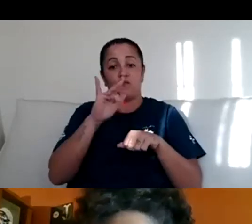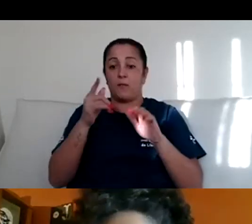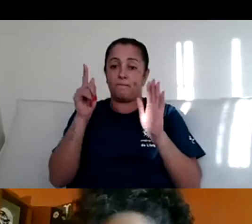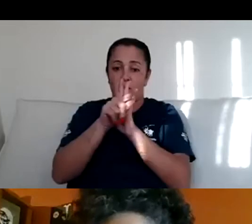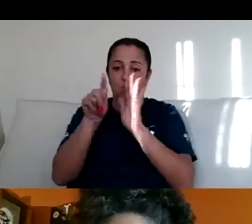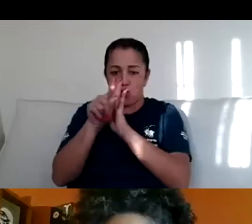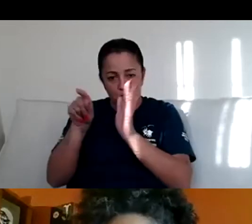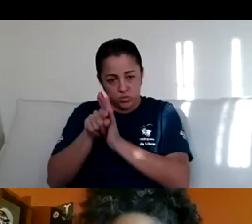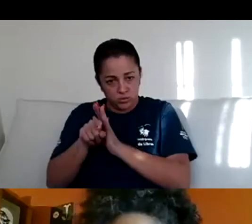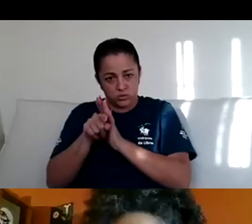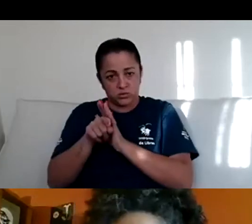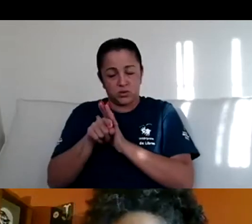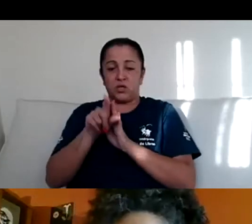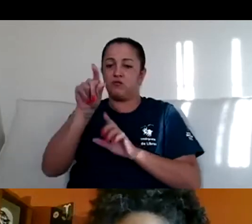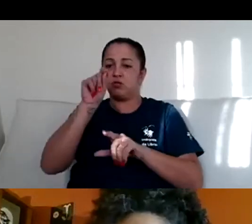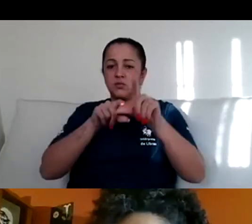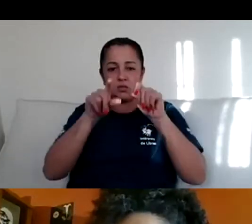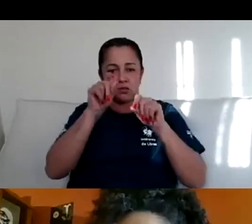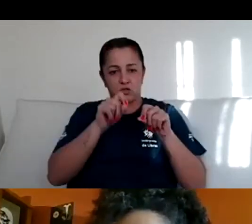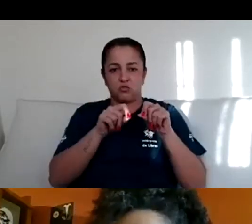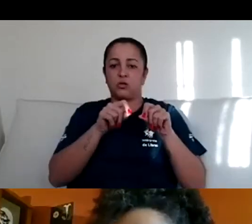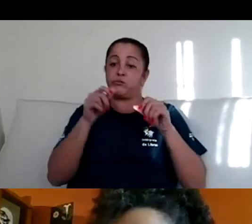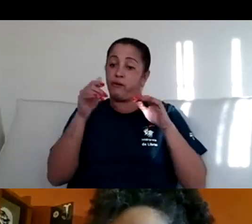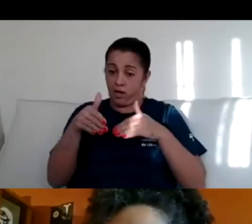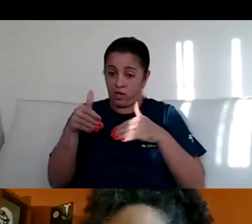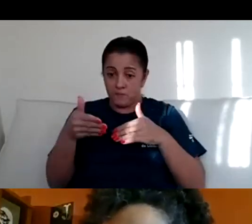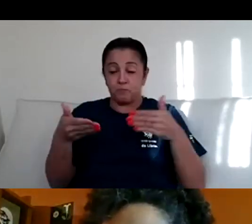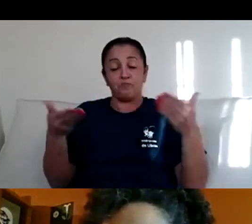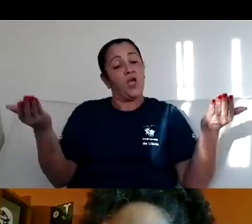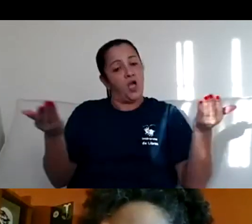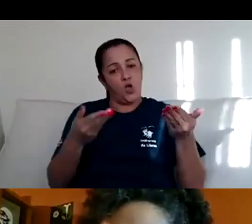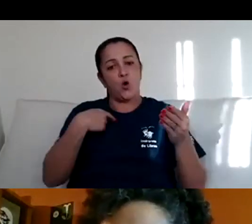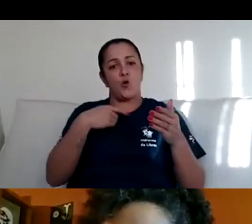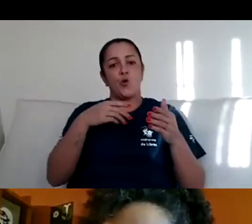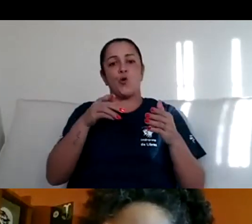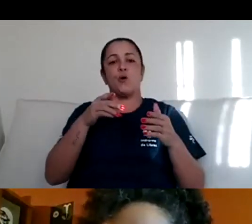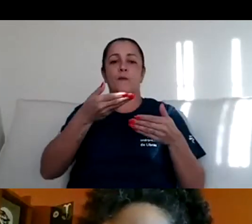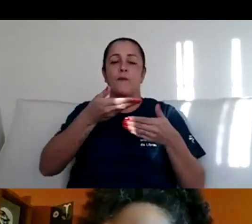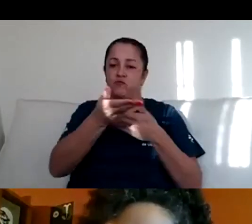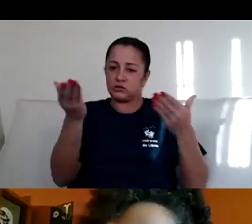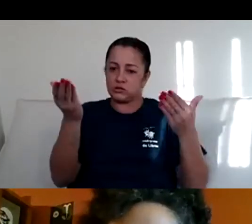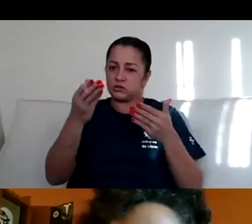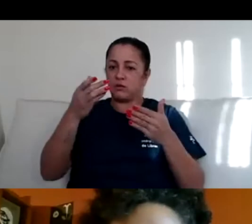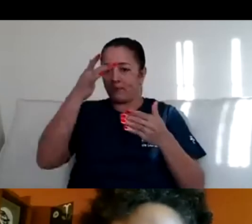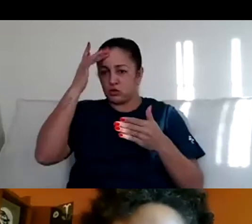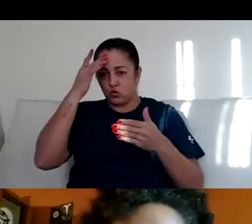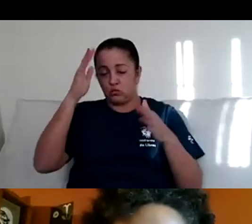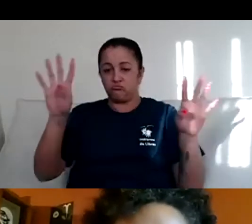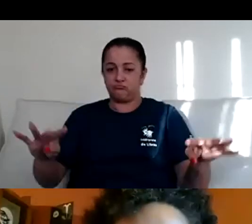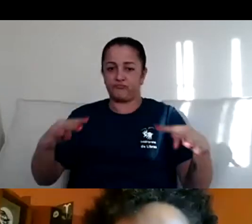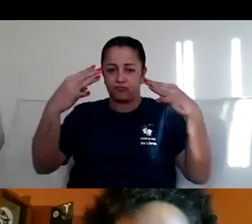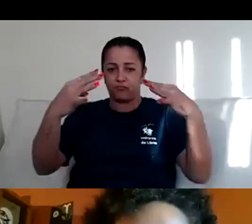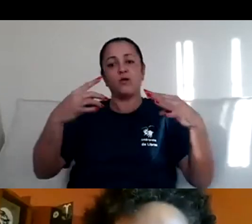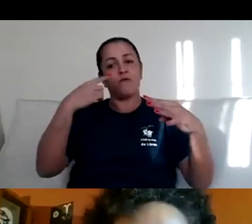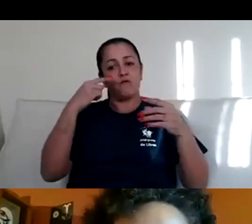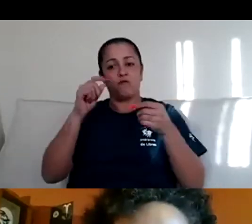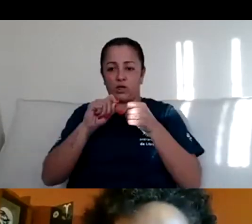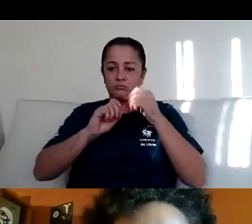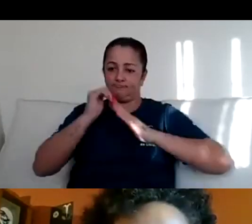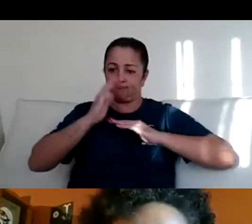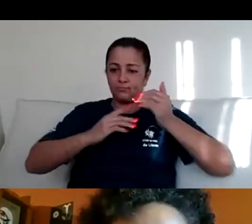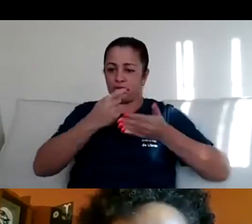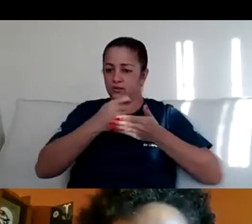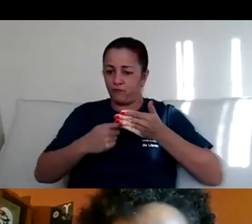perguntas que foram selecionadas aqui, que o público fez. Então, a Neide e a Charlene vão